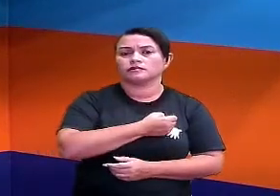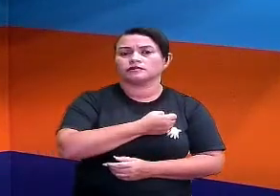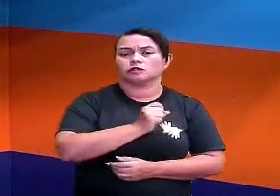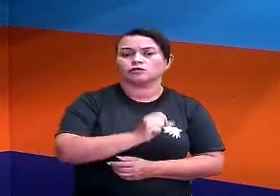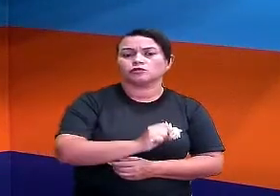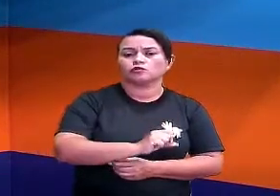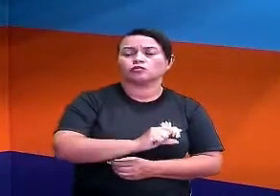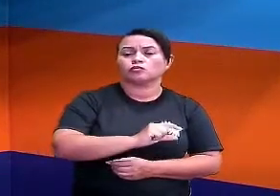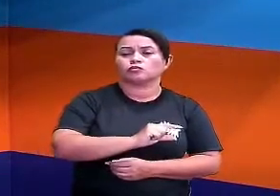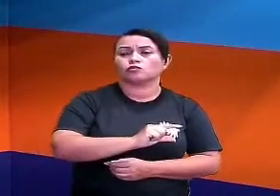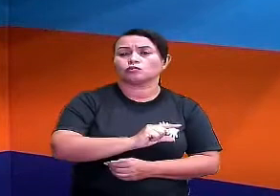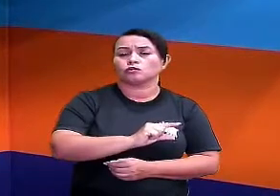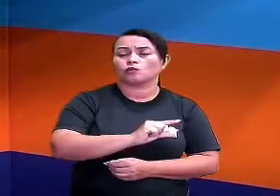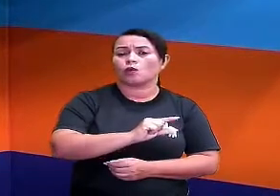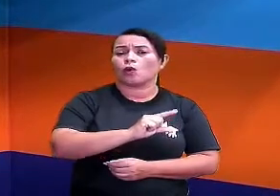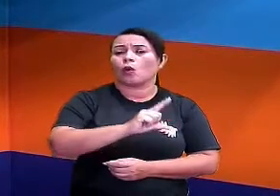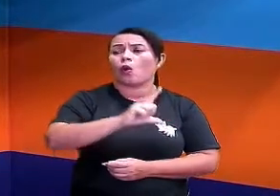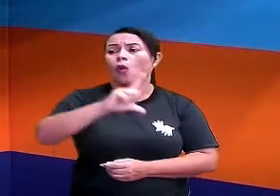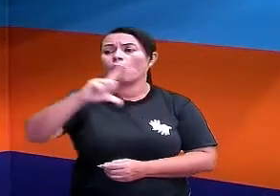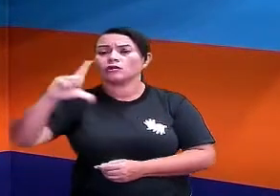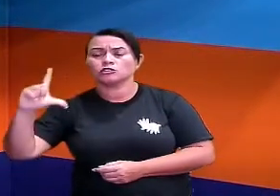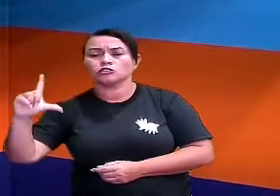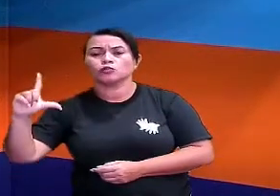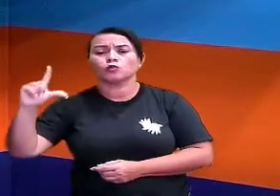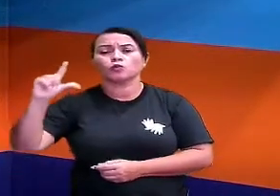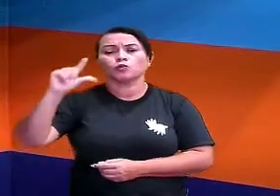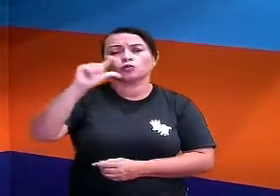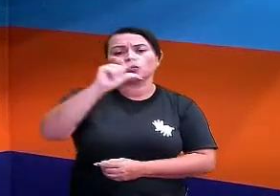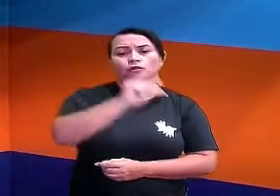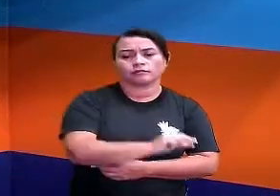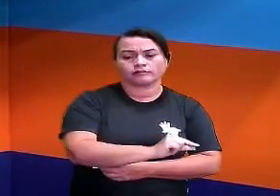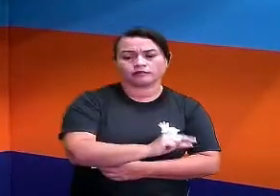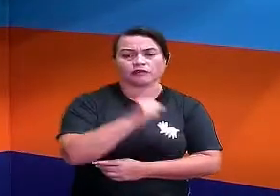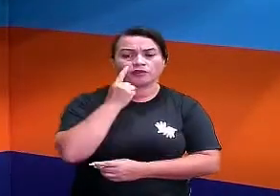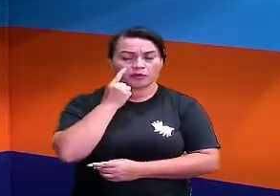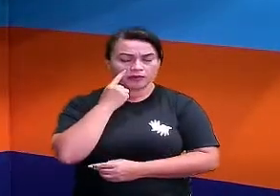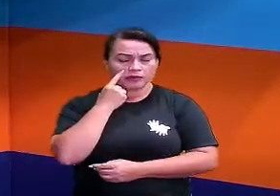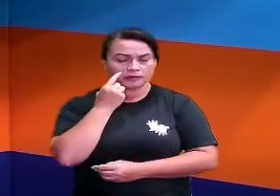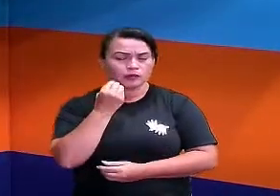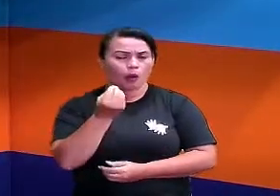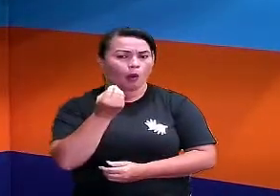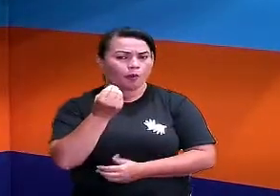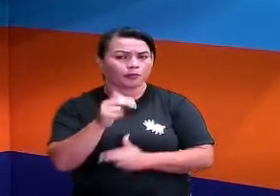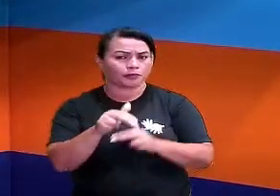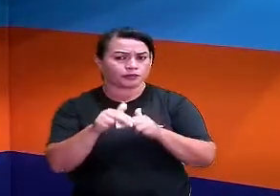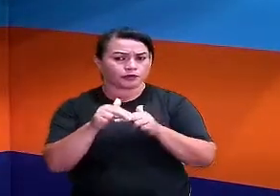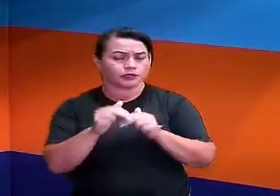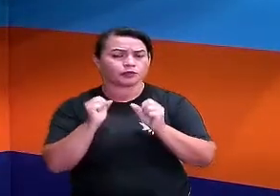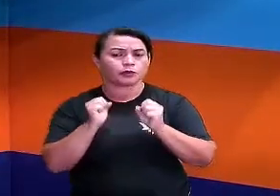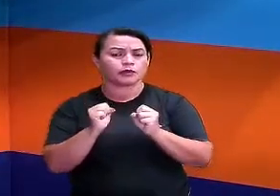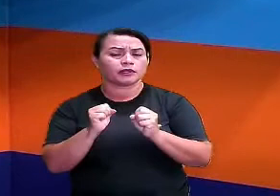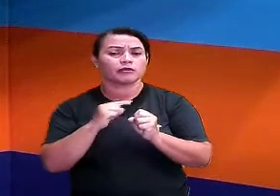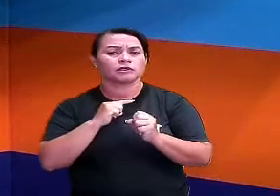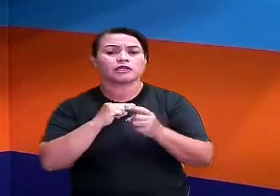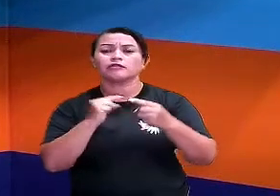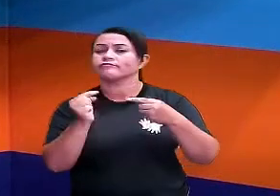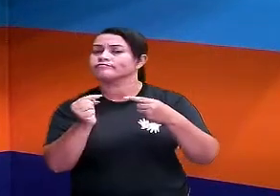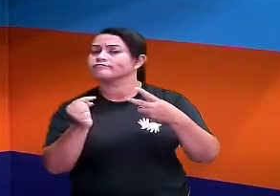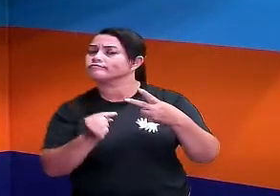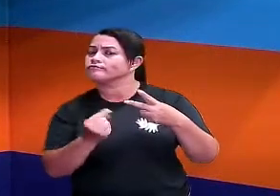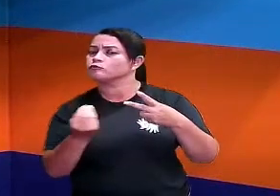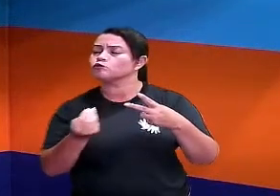e colocá-los em ordem crescente ou decrescente. Para isso, podemos distinguir dois